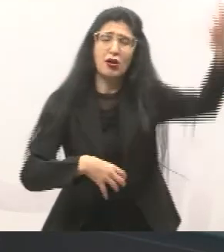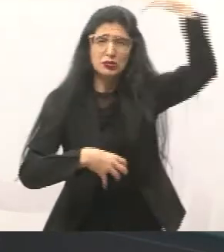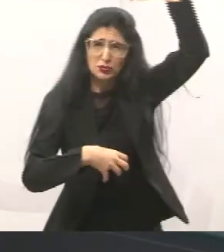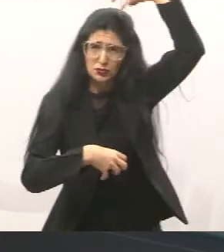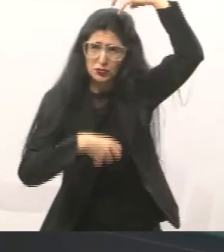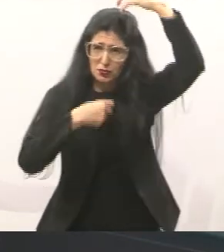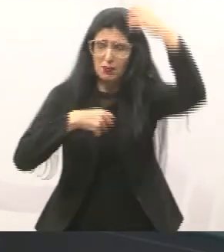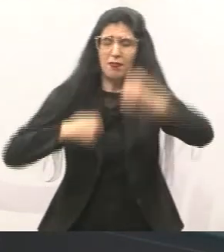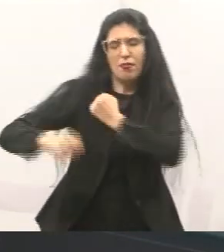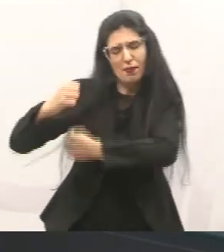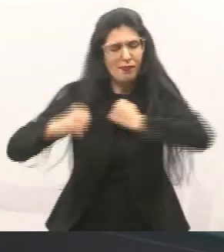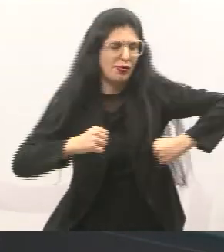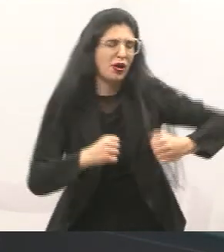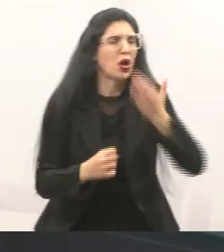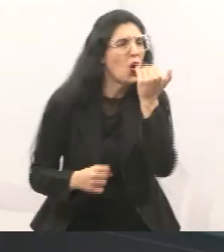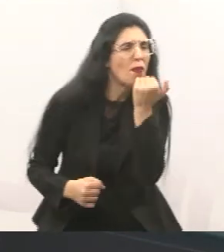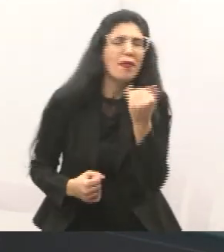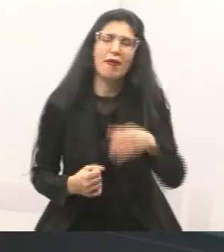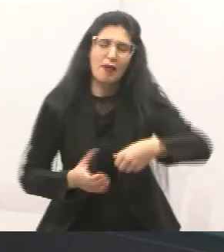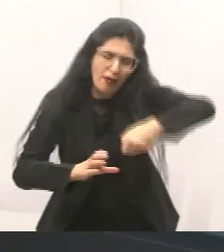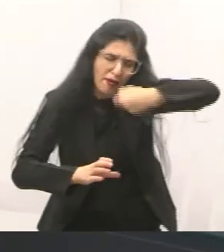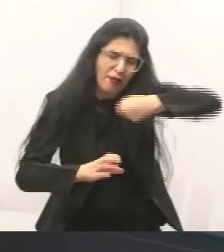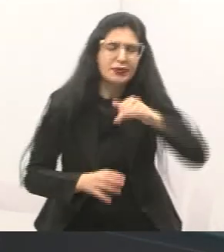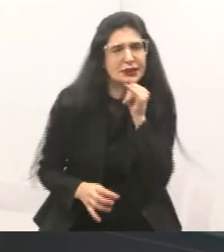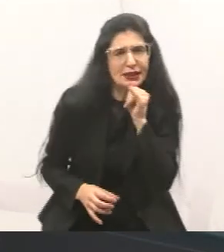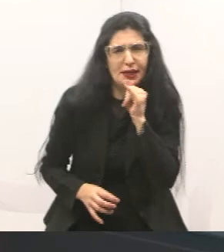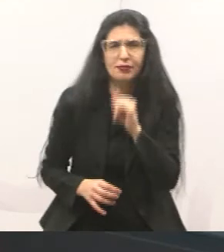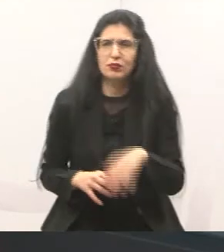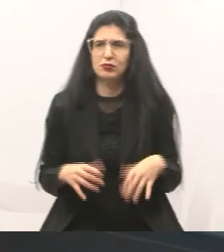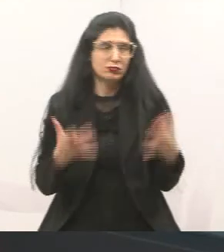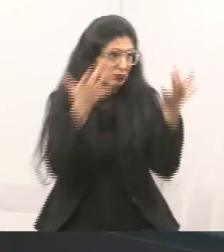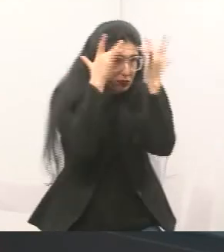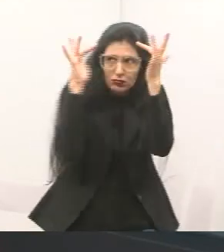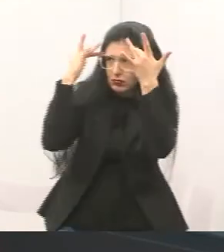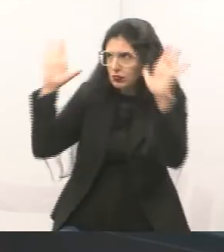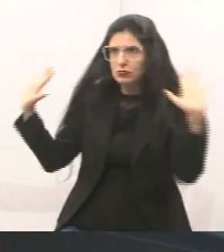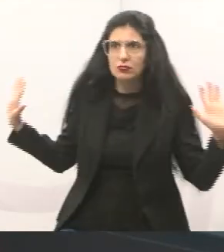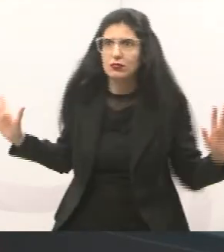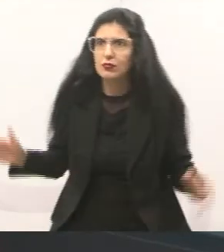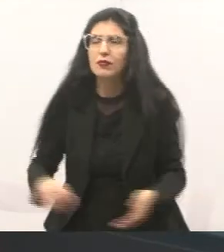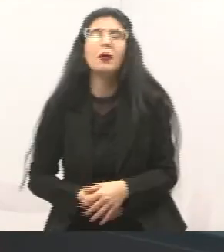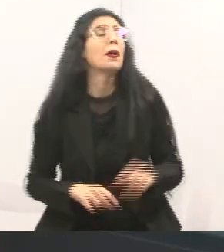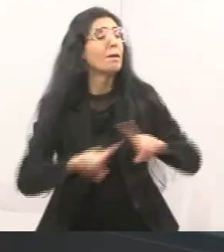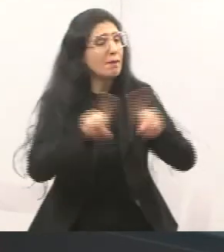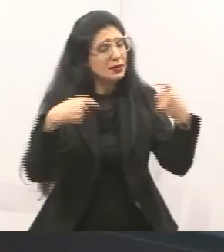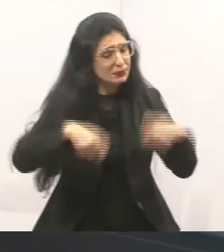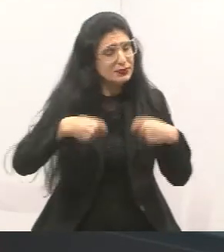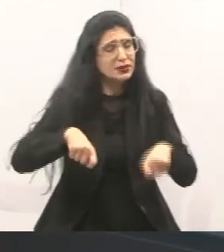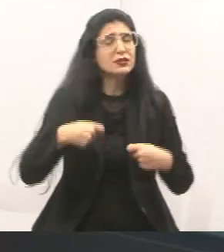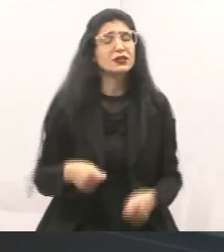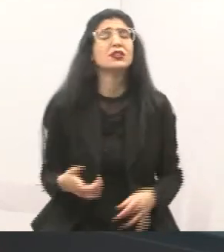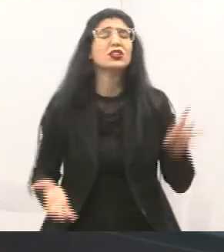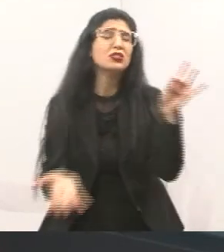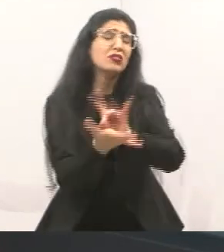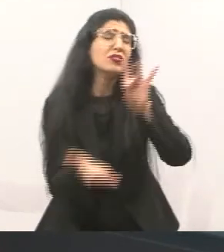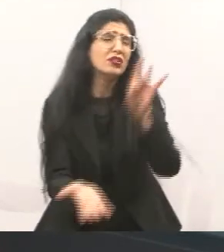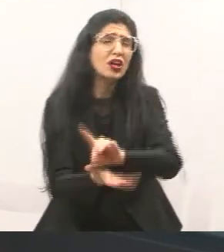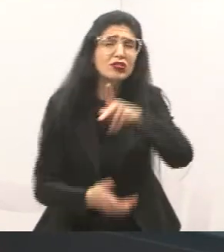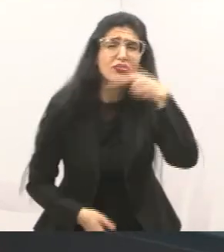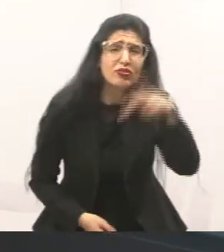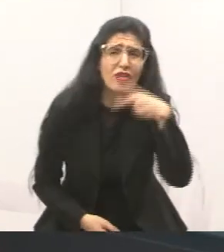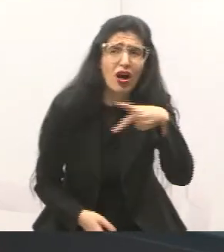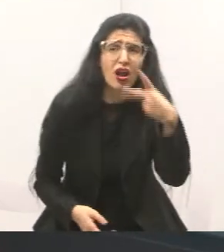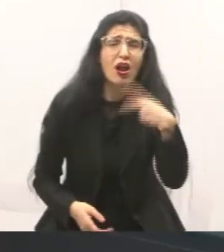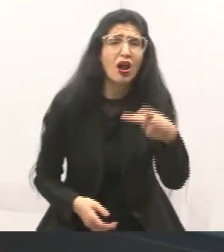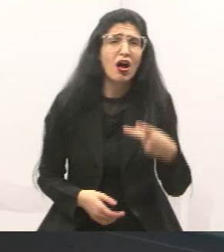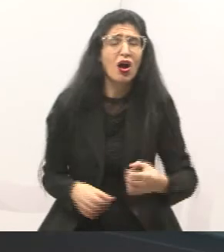munícipe, diante de uma lei aprovada por esta casa, onde abre a obrigatoriedade de ter transparência à placa de identificação, dizendo quem